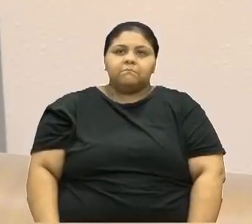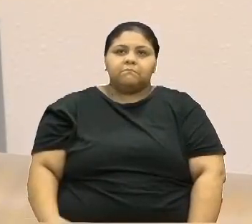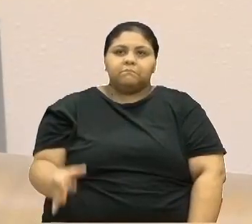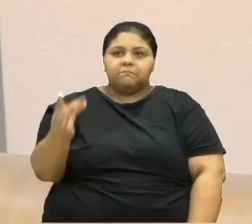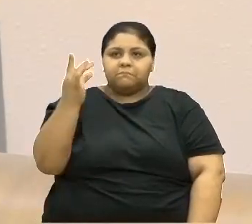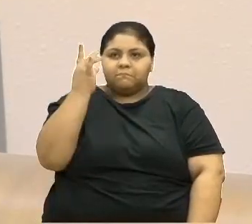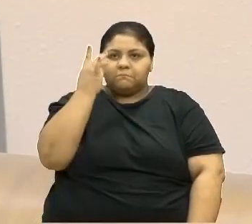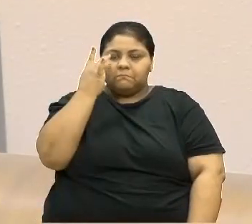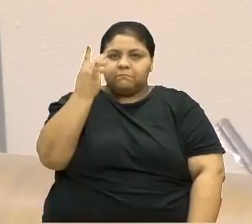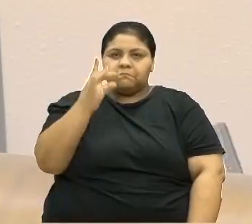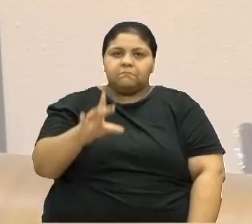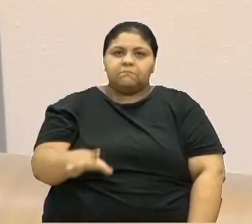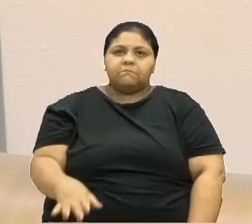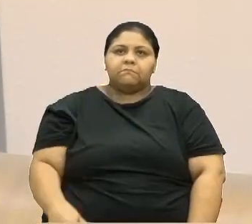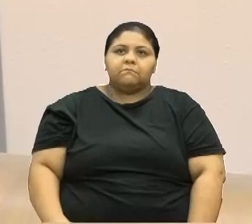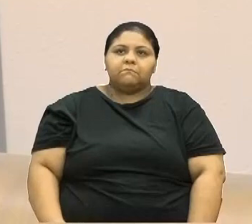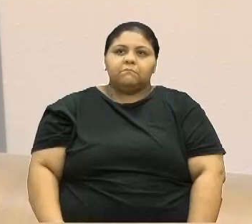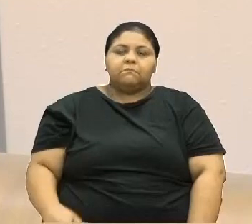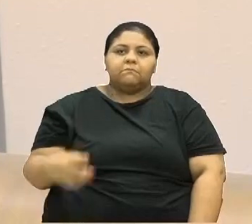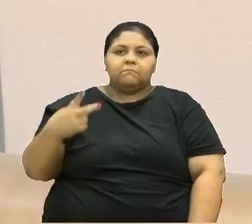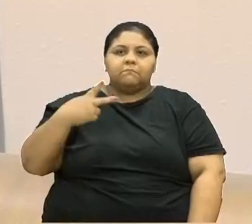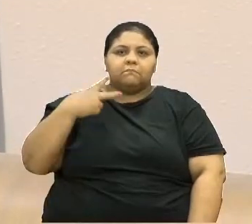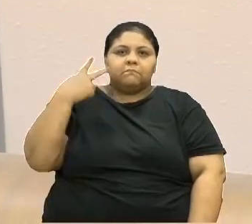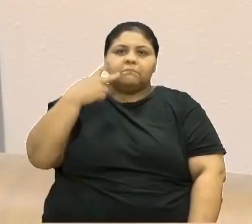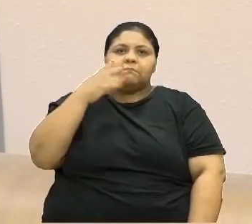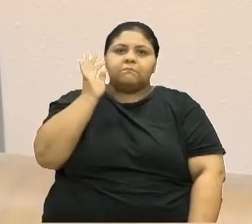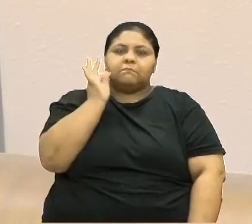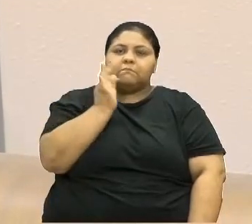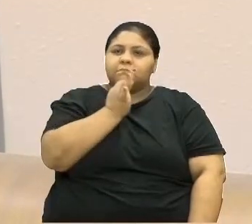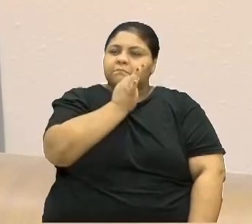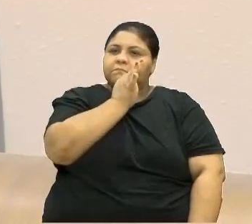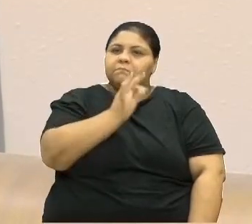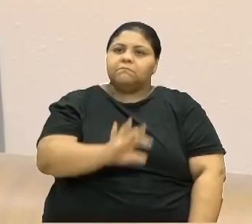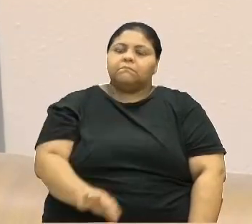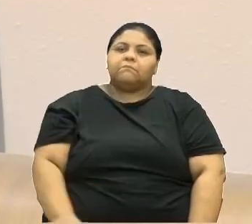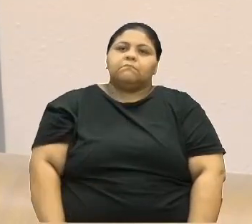Presente, presidente. Presente. Vereadora Tatiane Frisso.